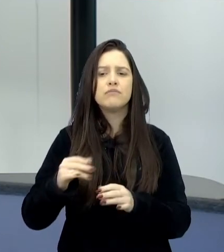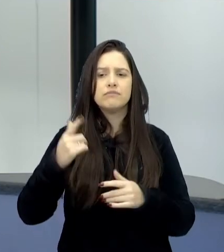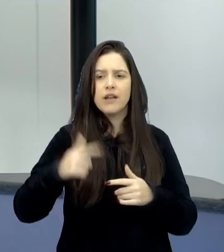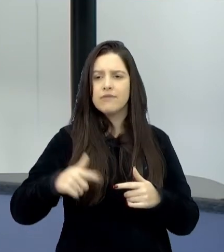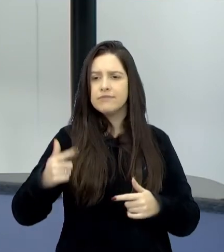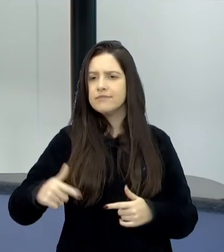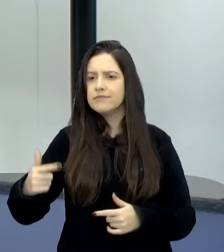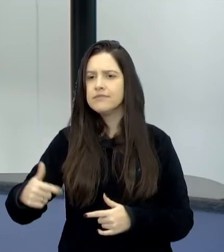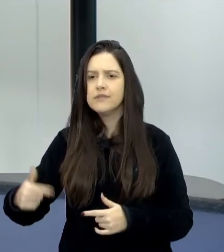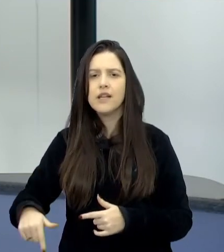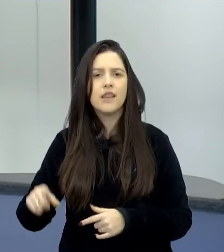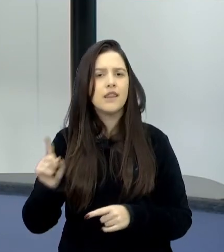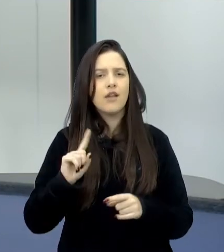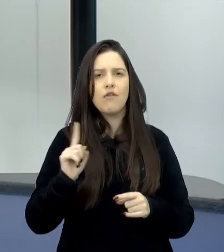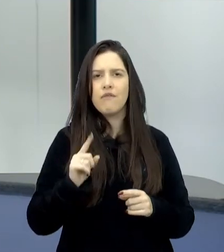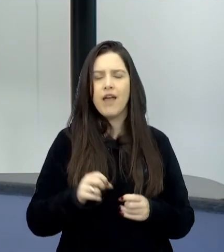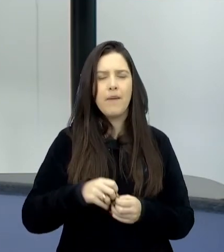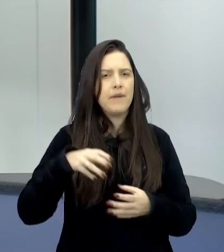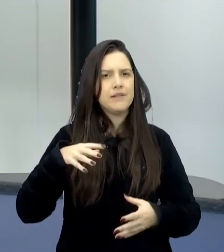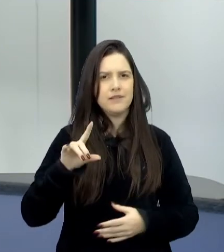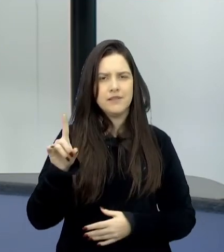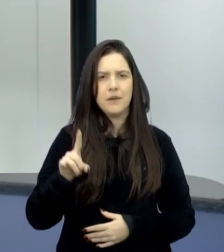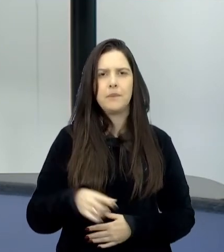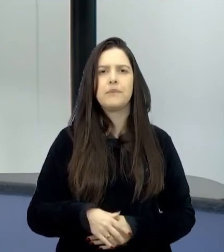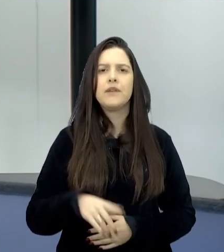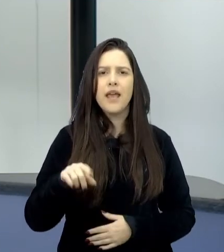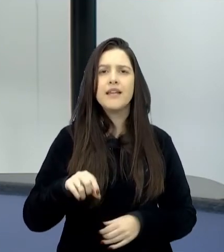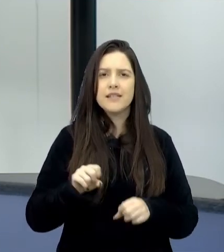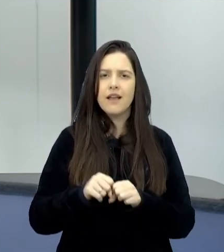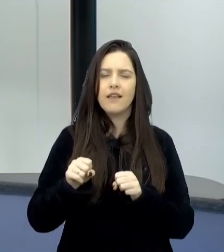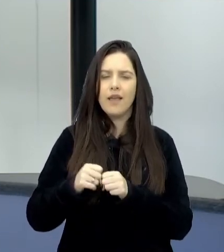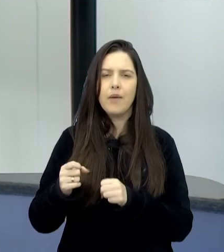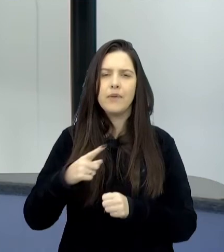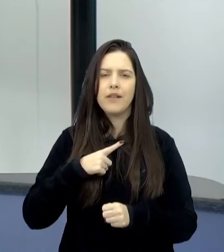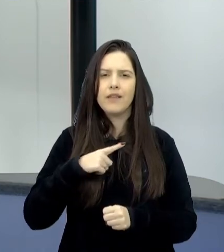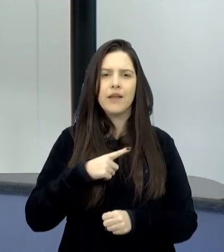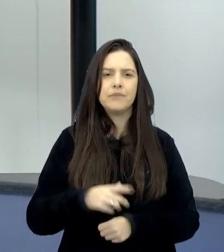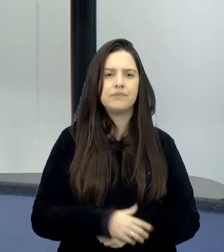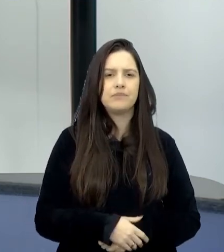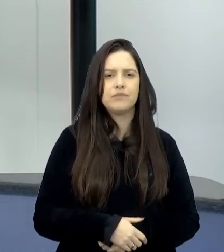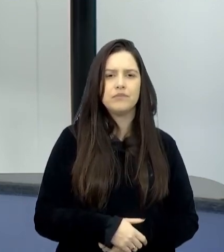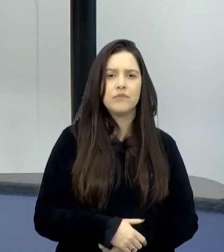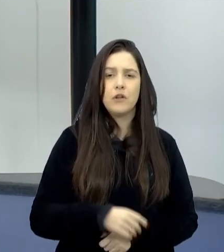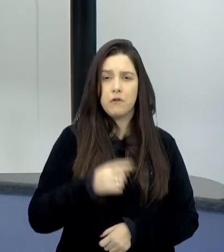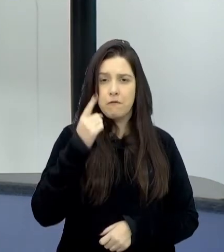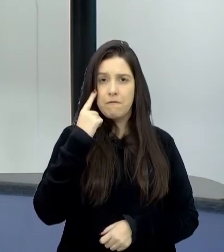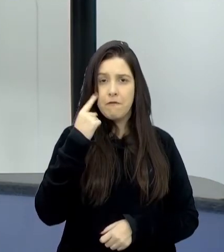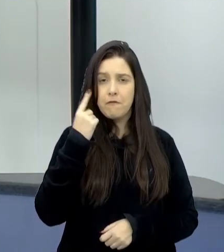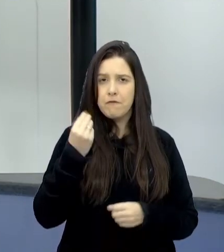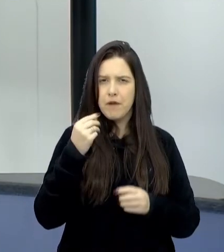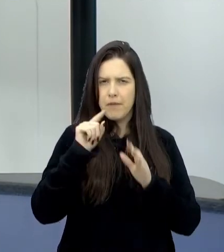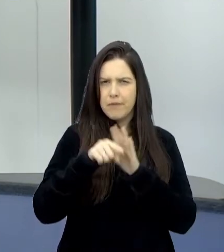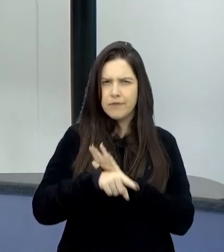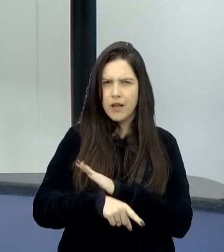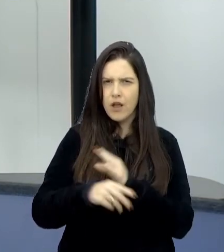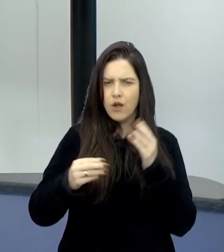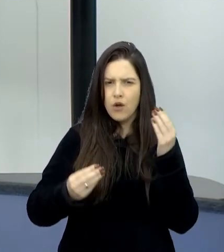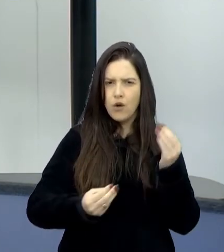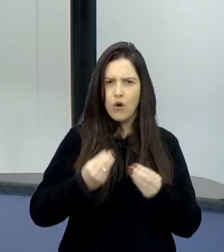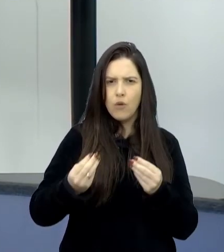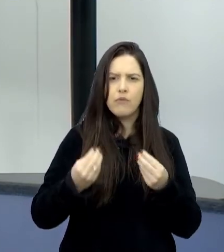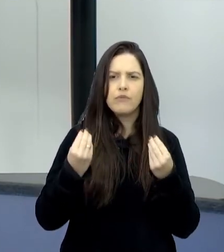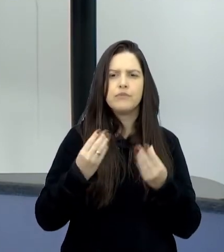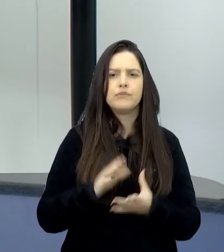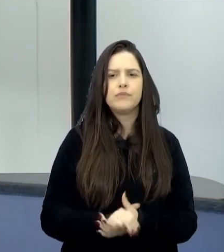ele não vai desaparecer, porque essa queda ela é exponencial. Vamos ver num gráfico do Excel como ficaria,